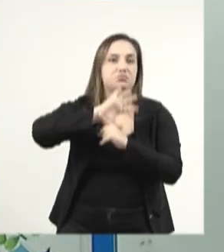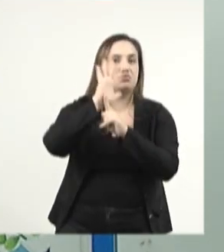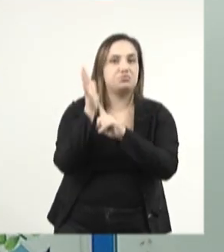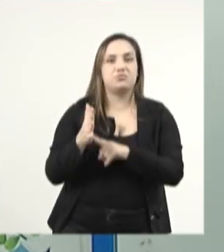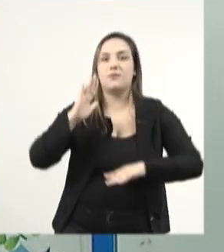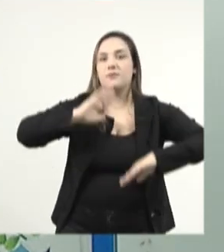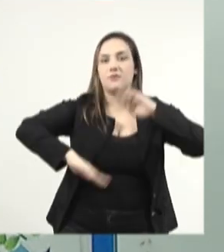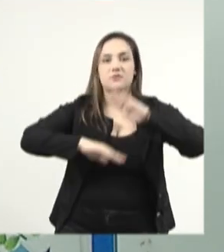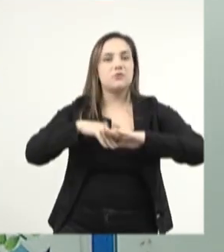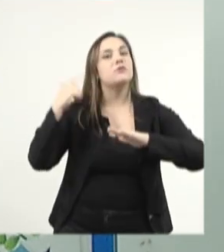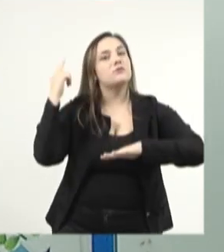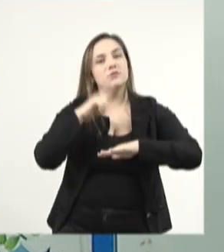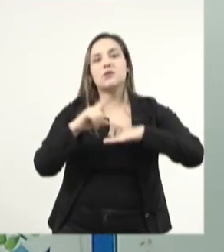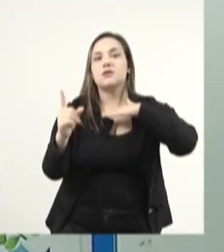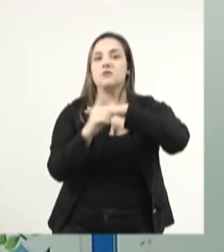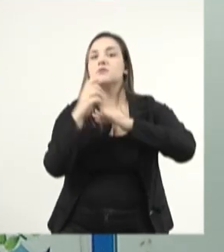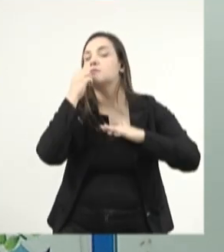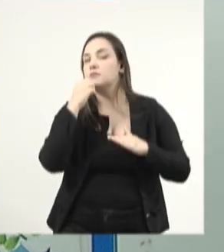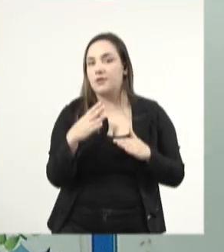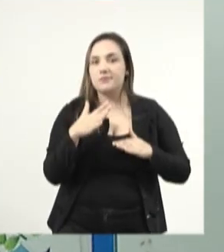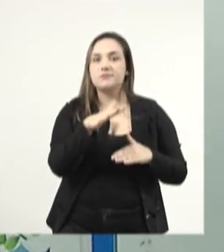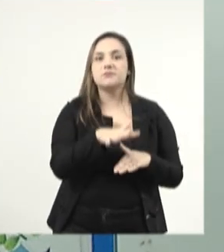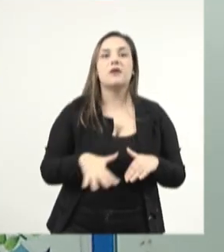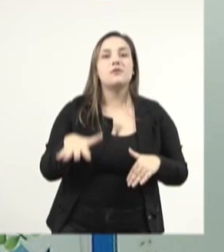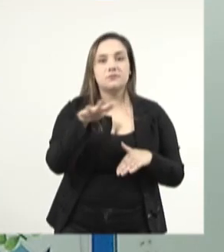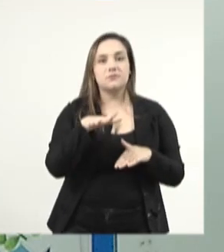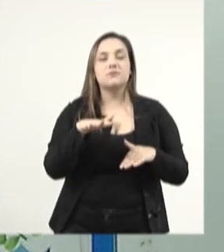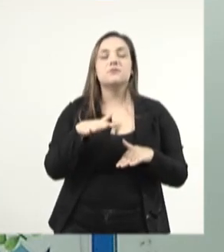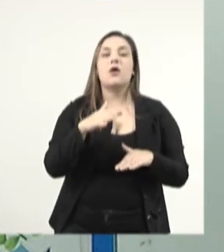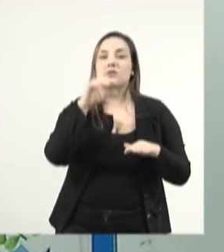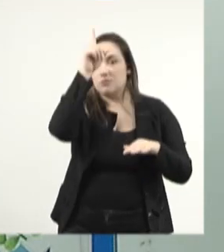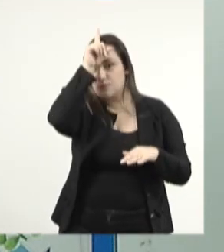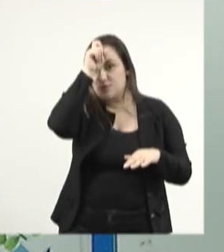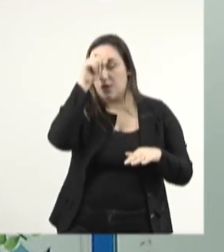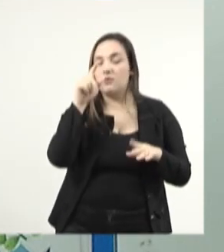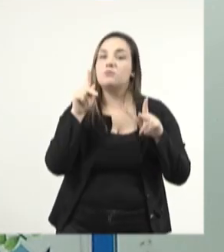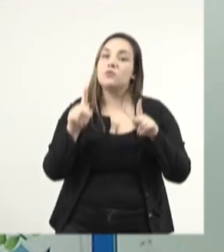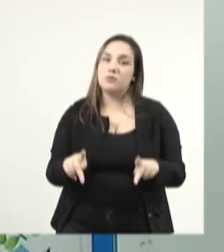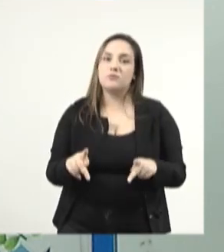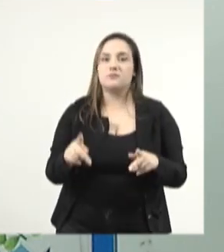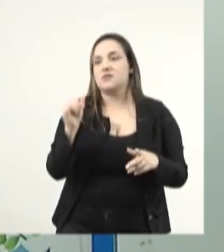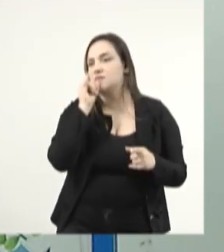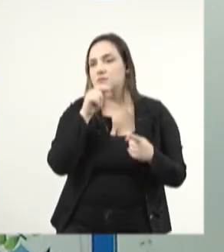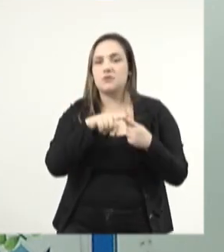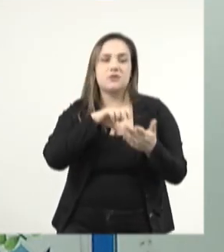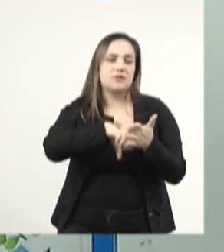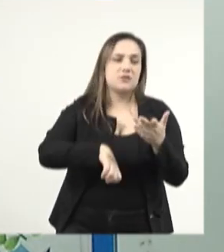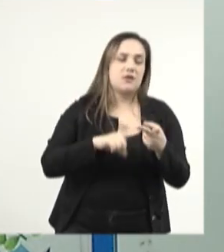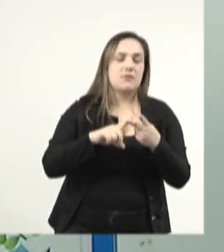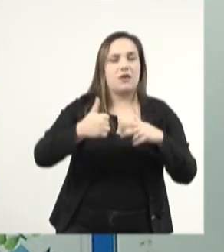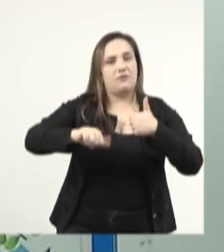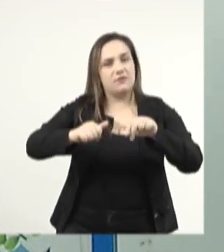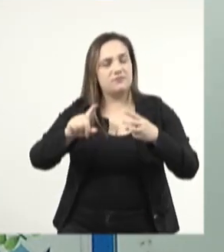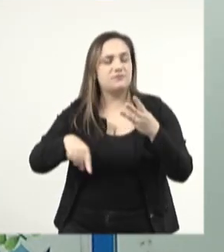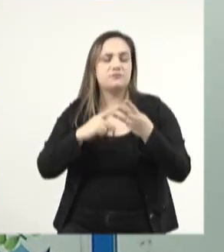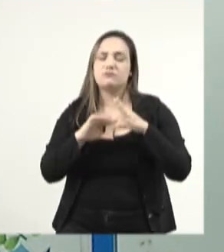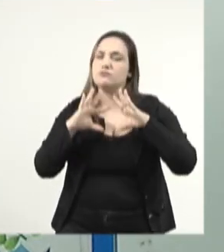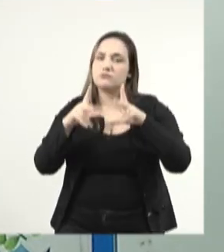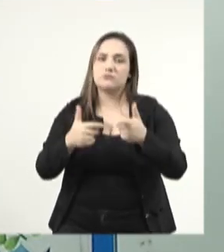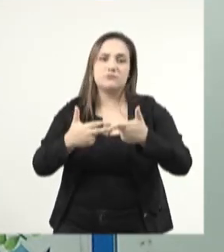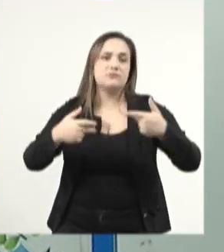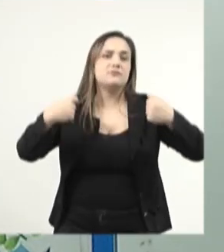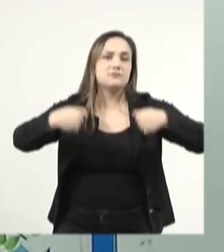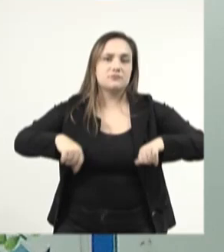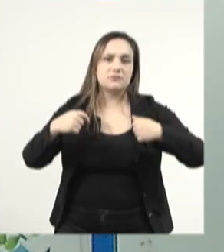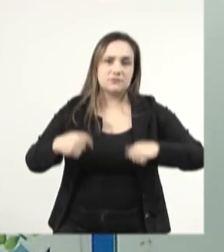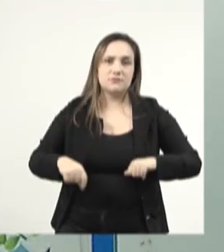maneira integral, que ele seja feito na rede pública de saúde. Isso inclui exames, avaliações, tudo que for